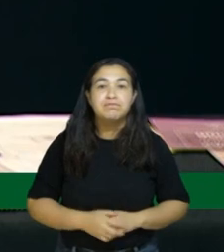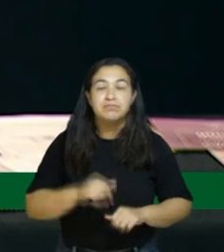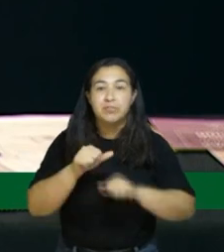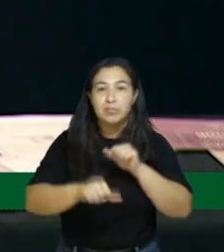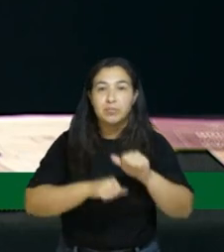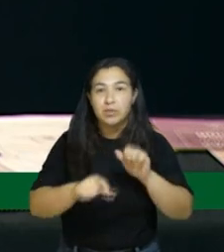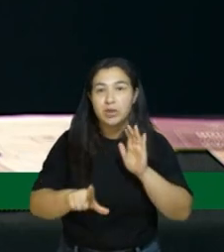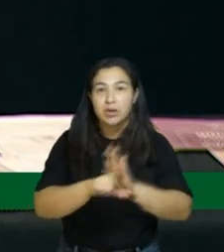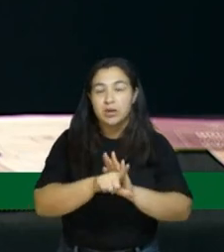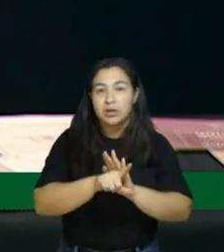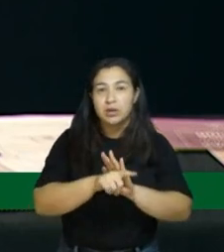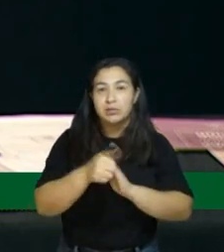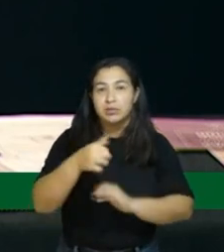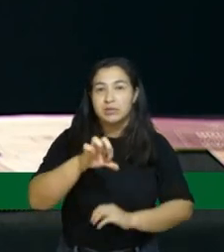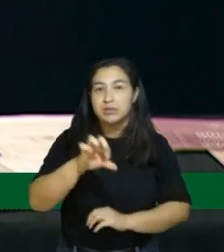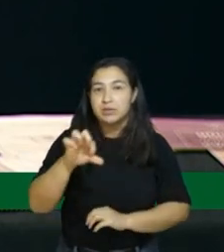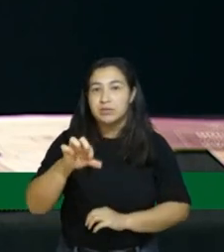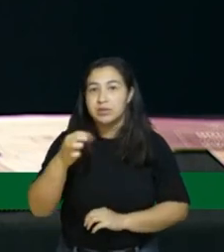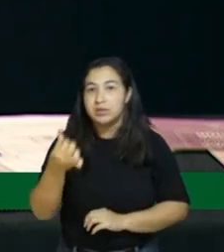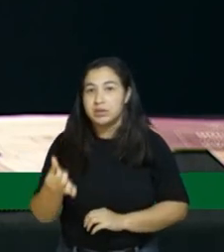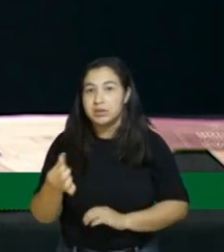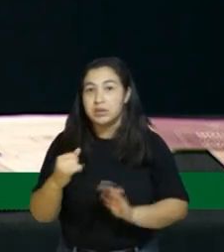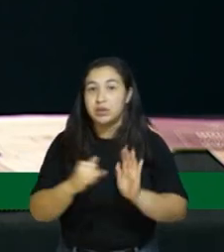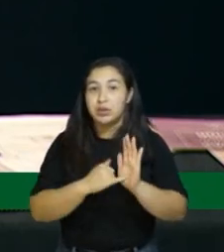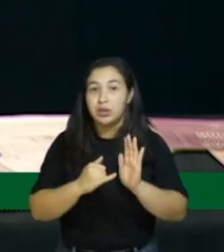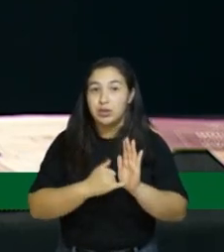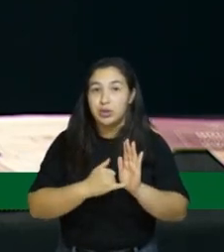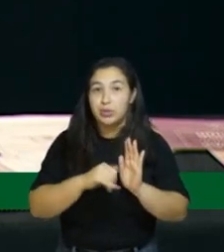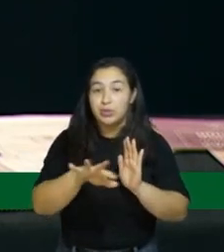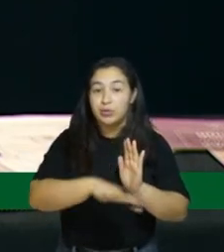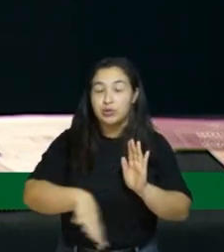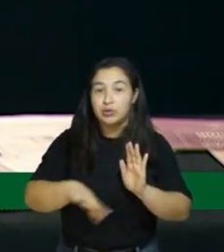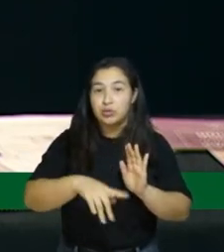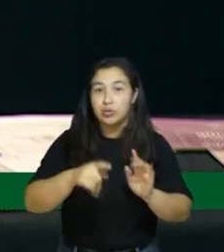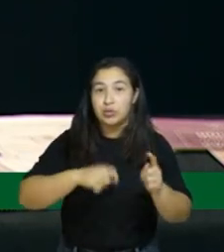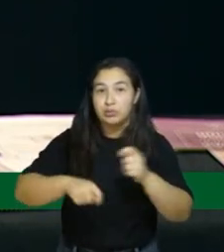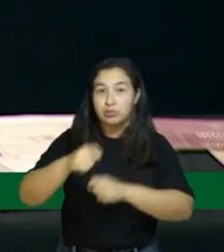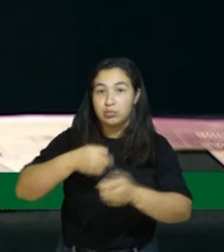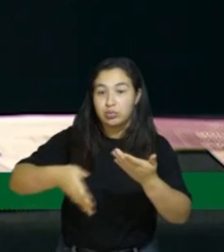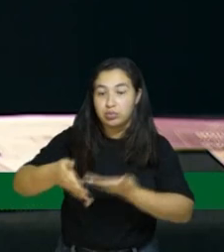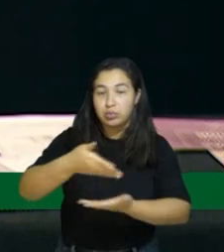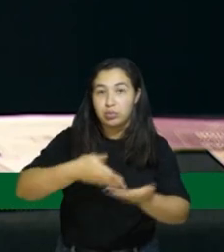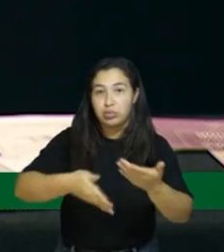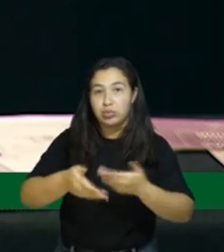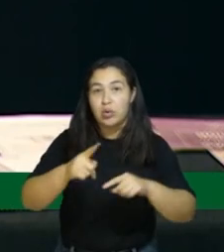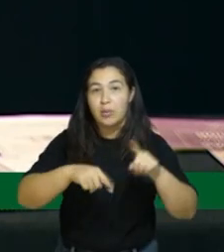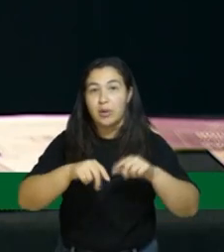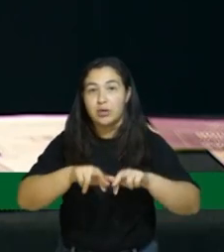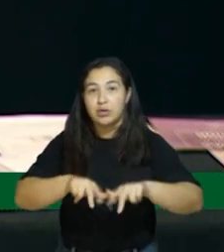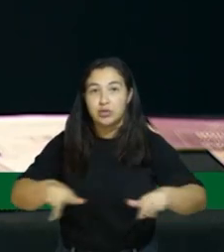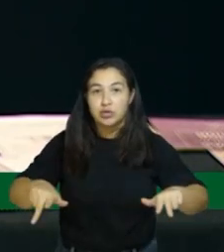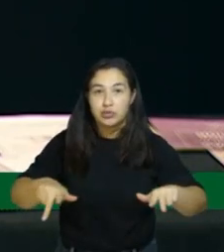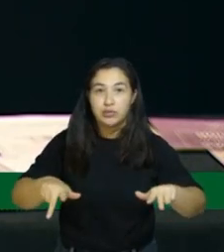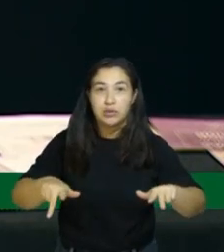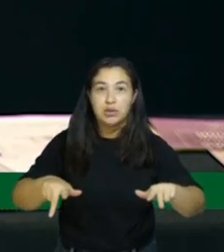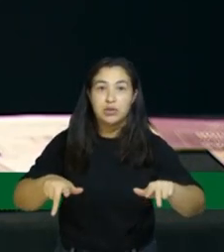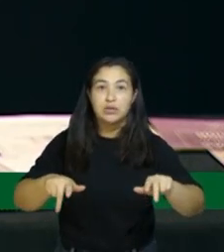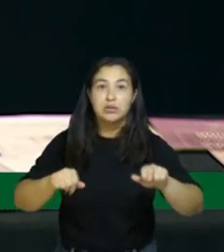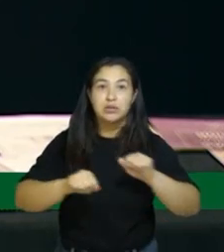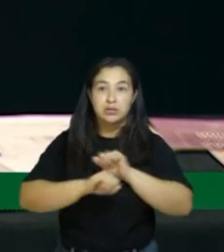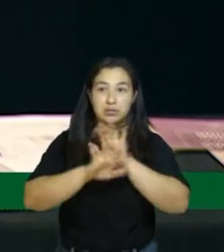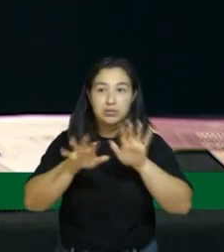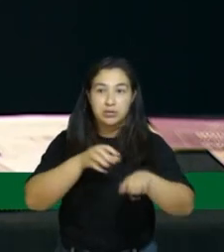1996 que dispõe sobre o imposto sobre operações relativas à circulação de mercadorias e sobre a prestação de serviço de transportes